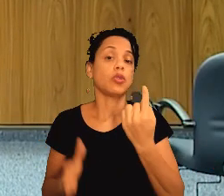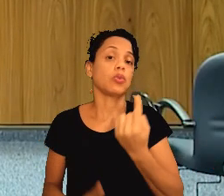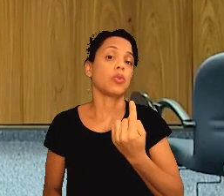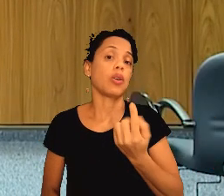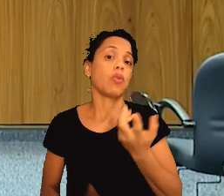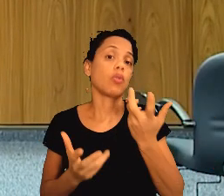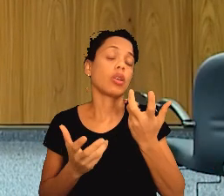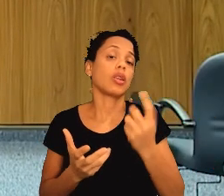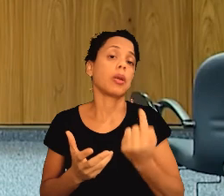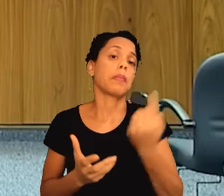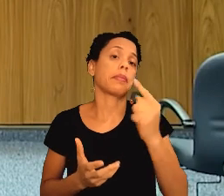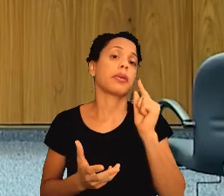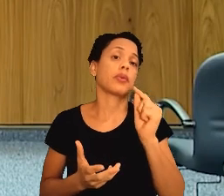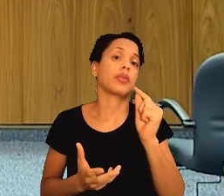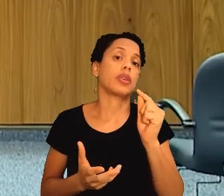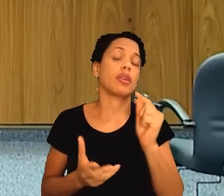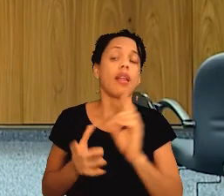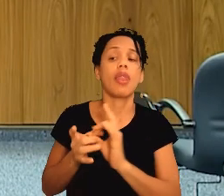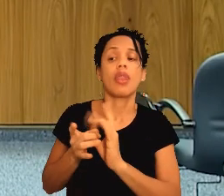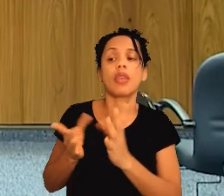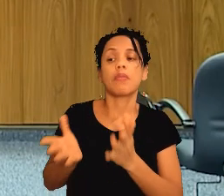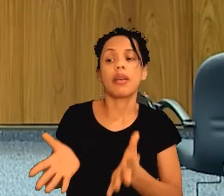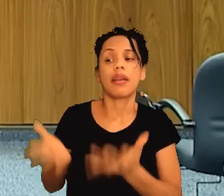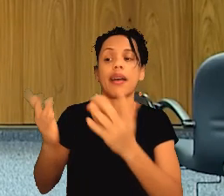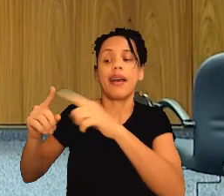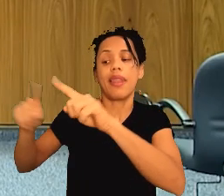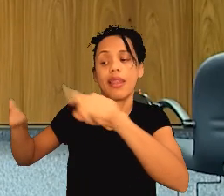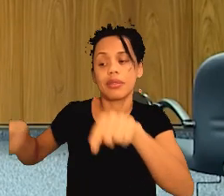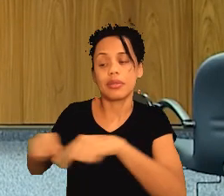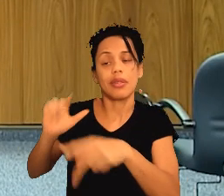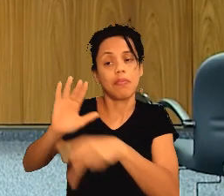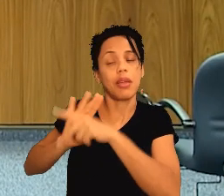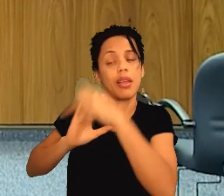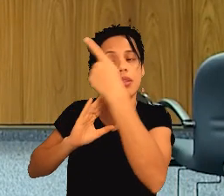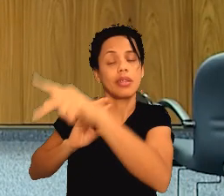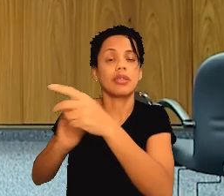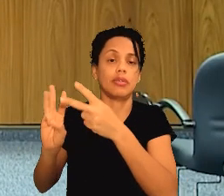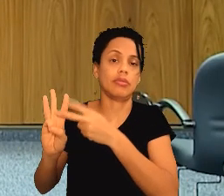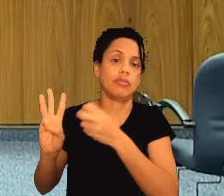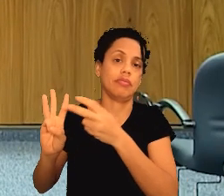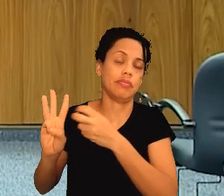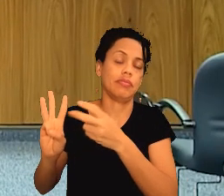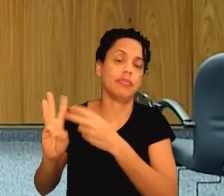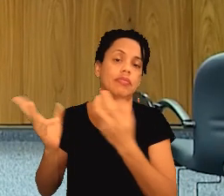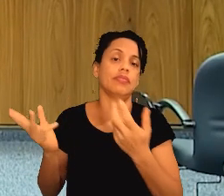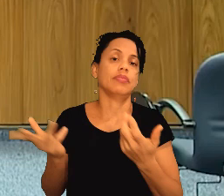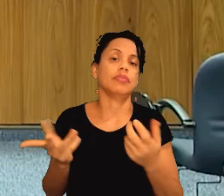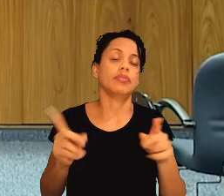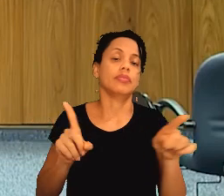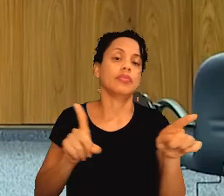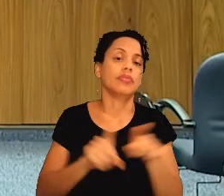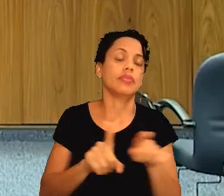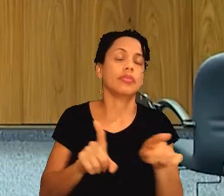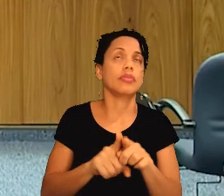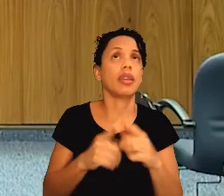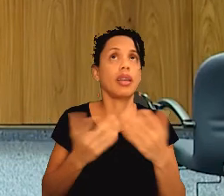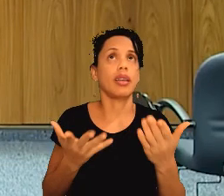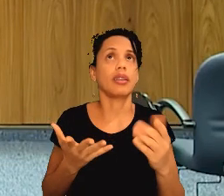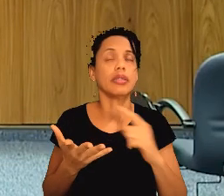primeiro era liberar as terras dos índios, e isso eu acho que ficou patente ainda na política indigenista